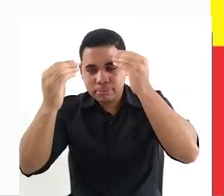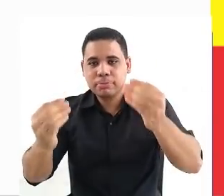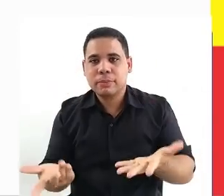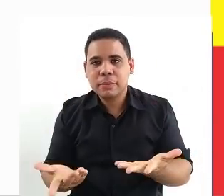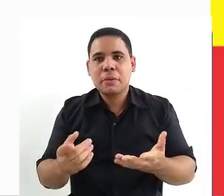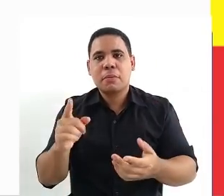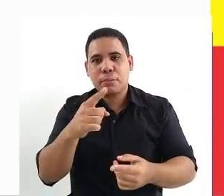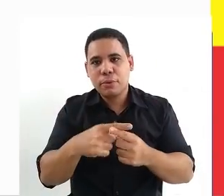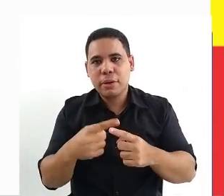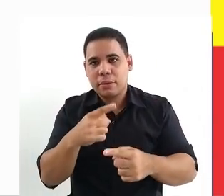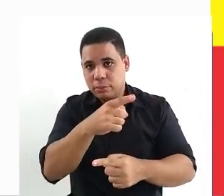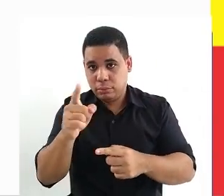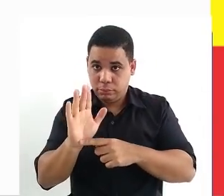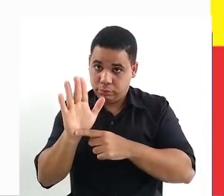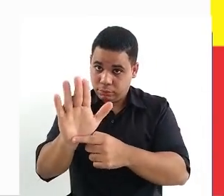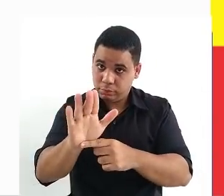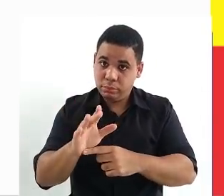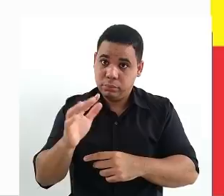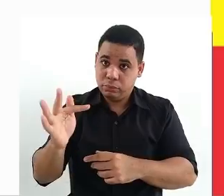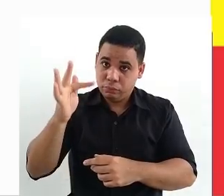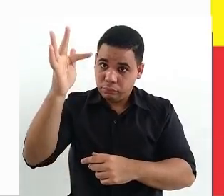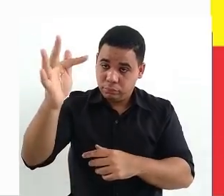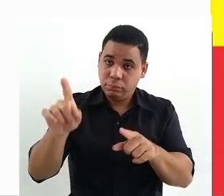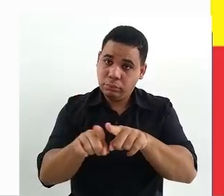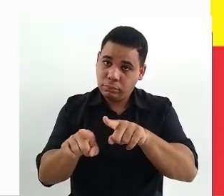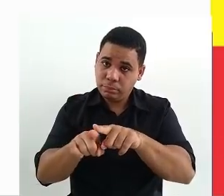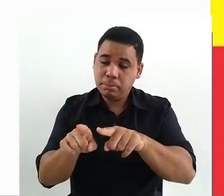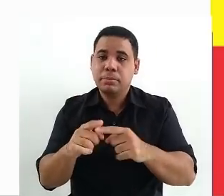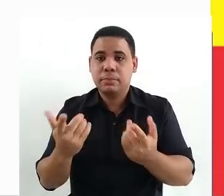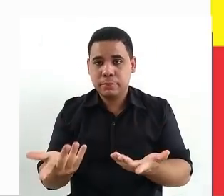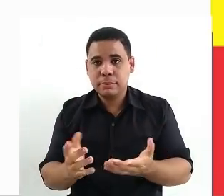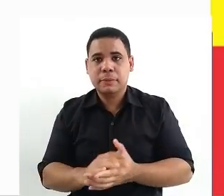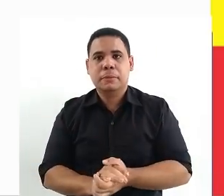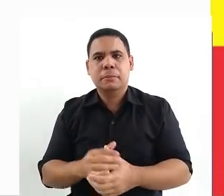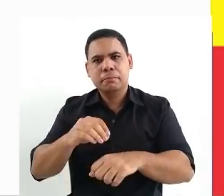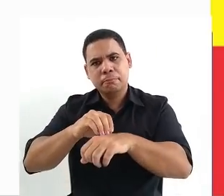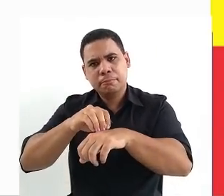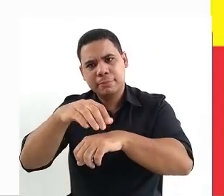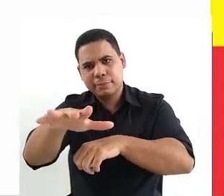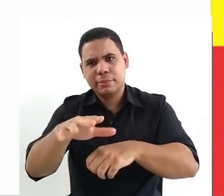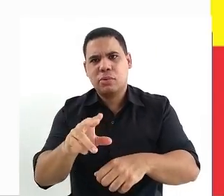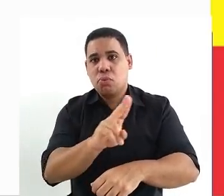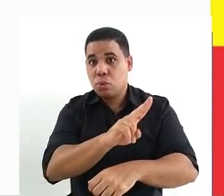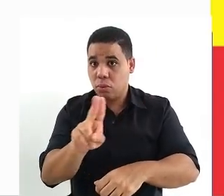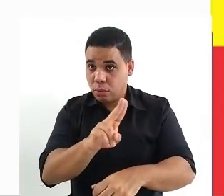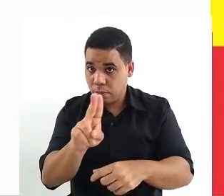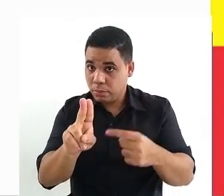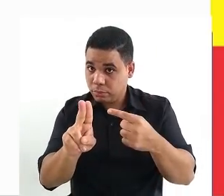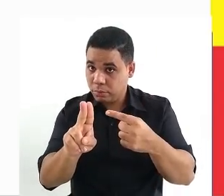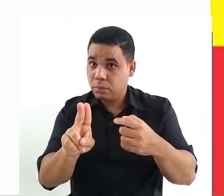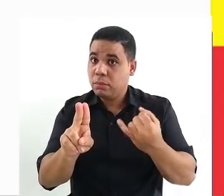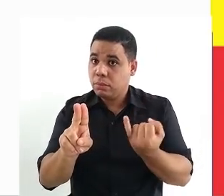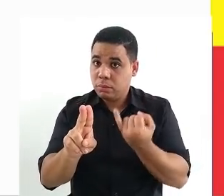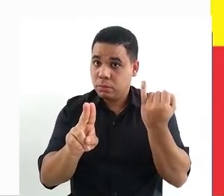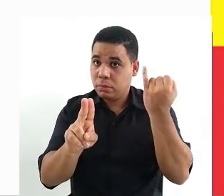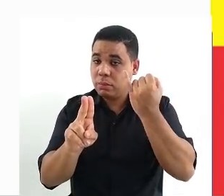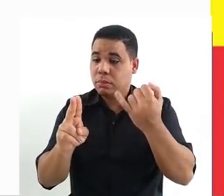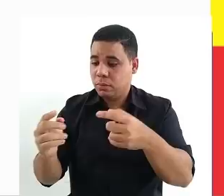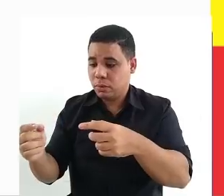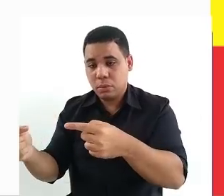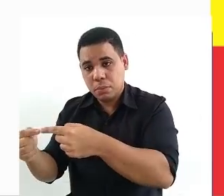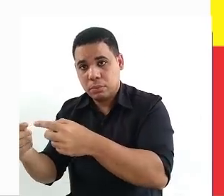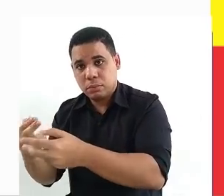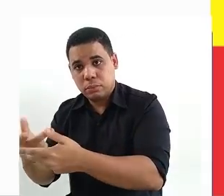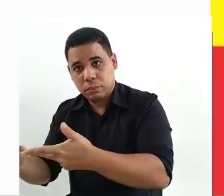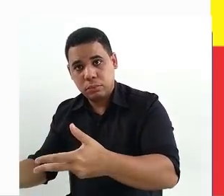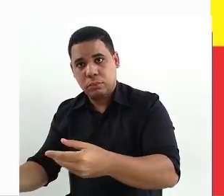na primeira linha da tua telinha, ó, dessa tabela. Experimentos aleatórios. O que danado é